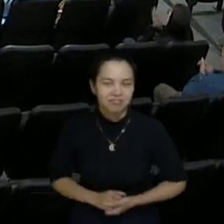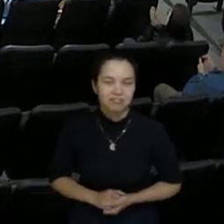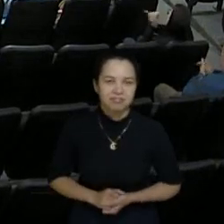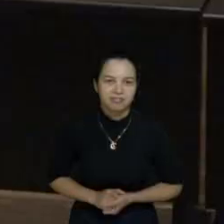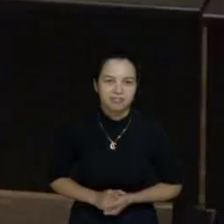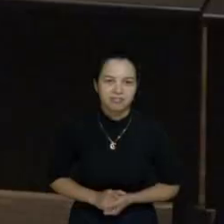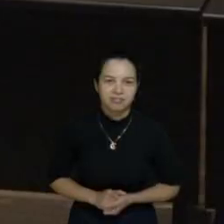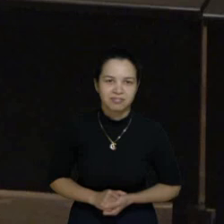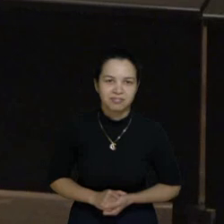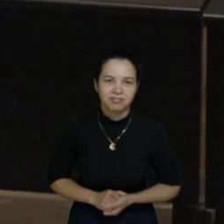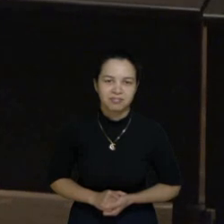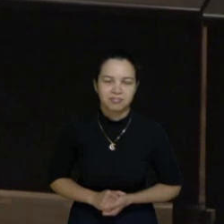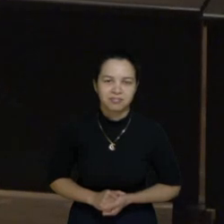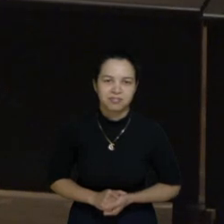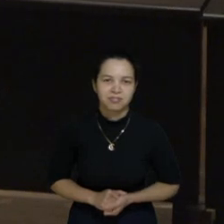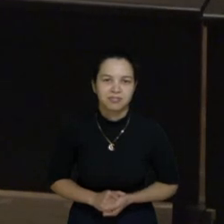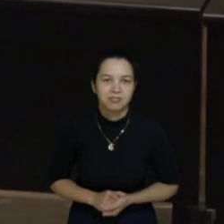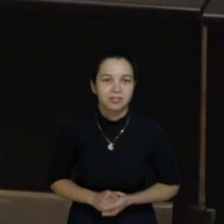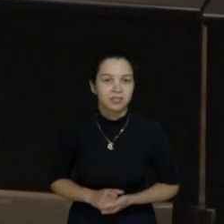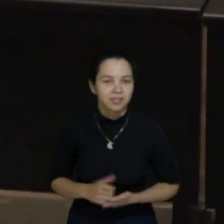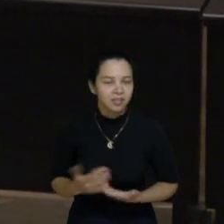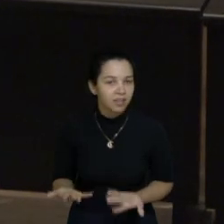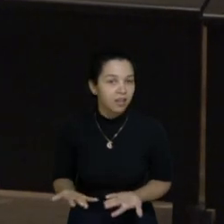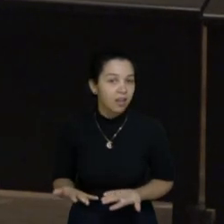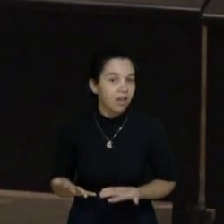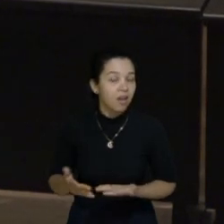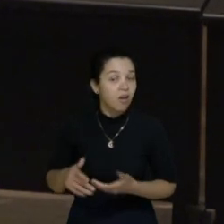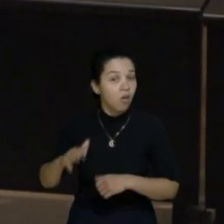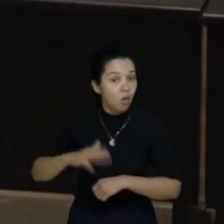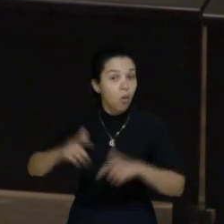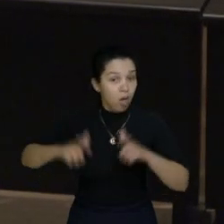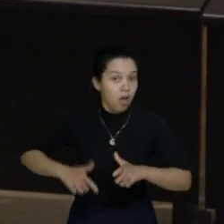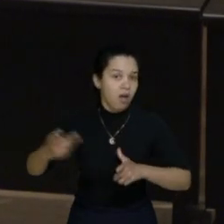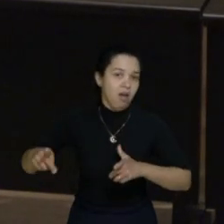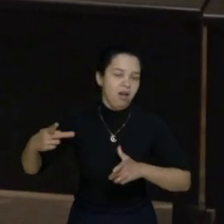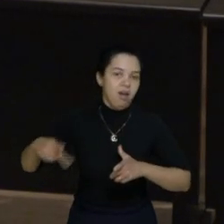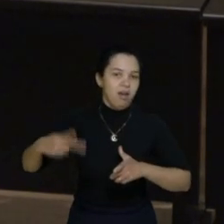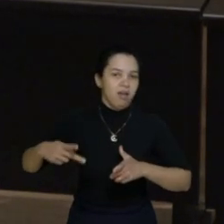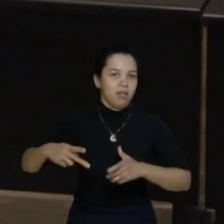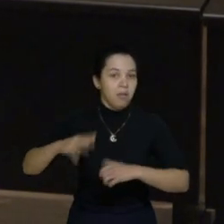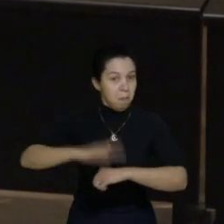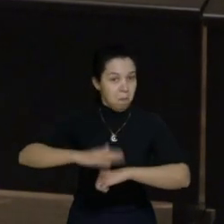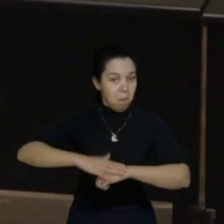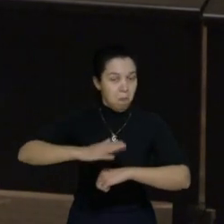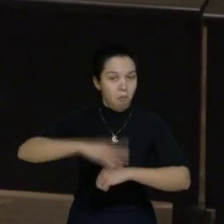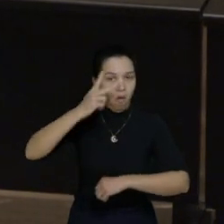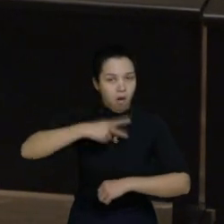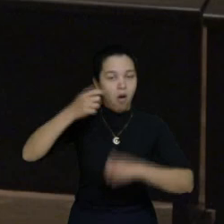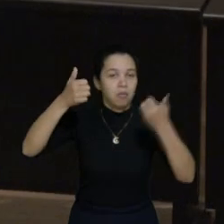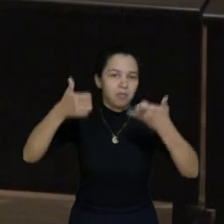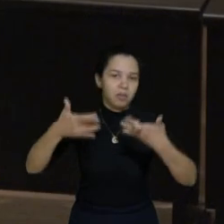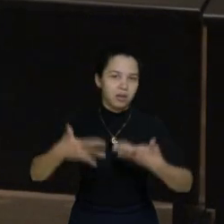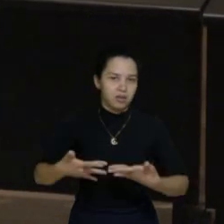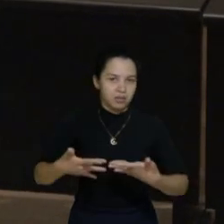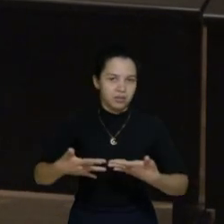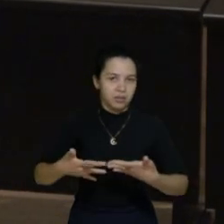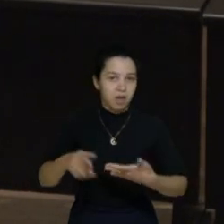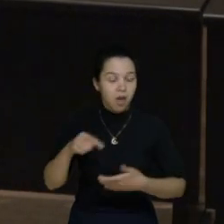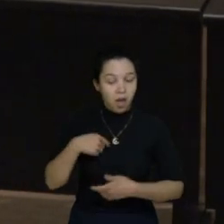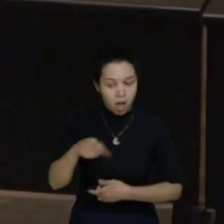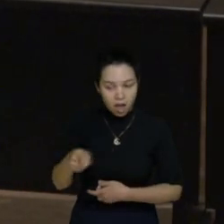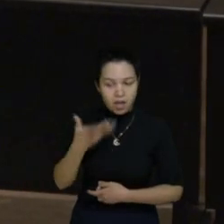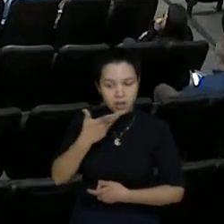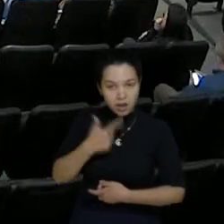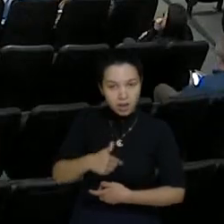né mas é é o lugar deles assim eles estão falando quando a gente ouve uma criança como essa